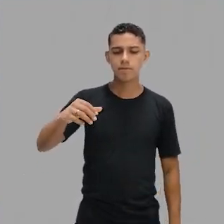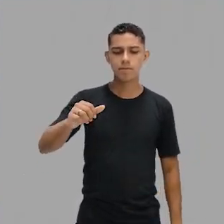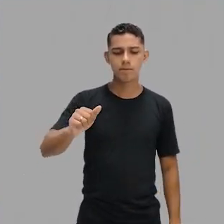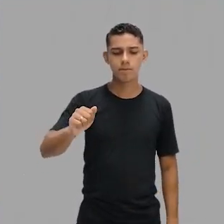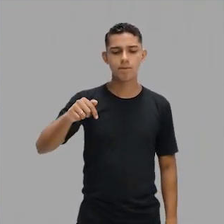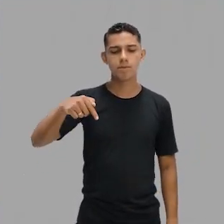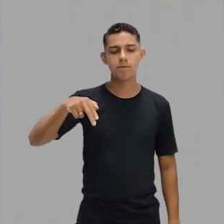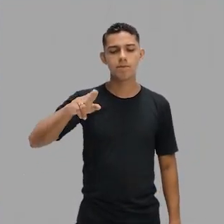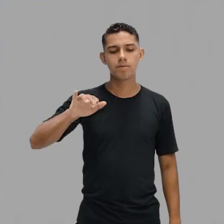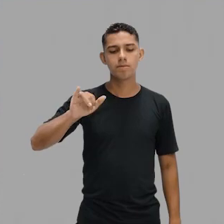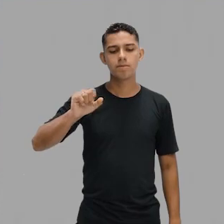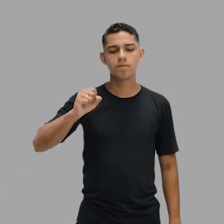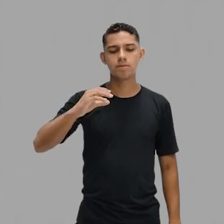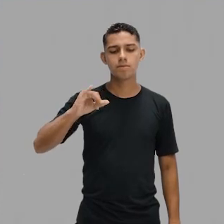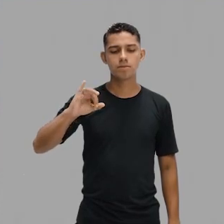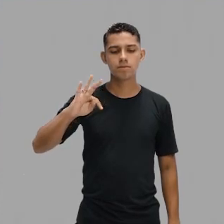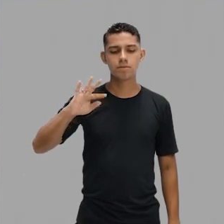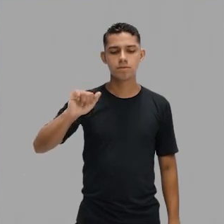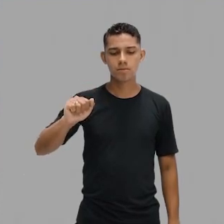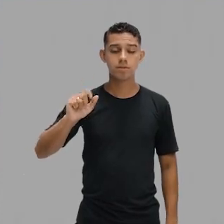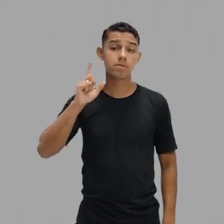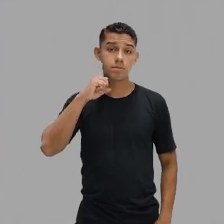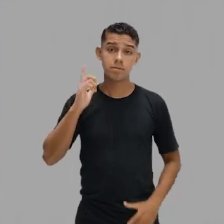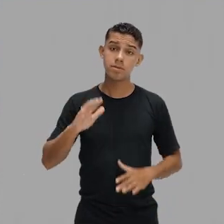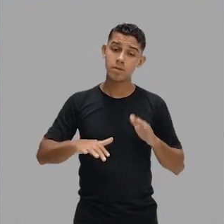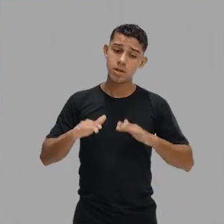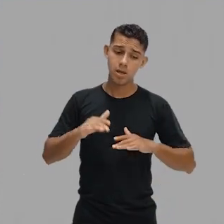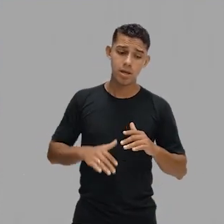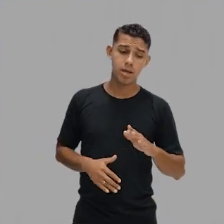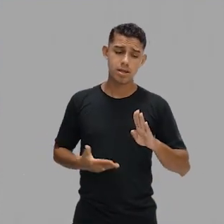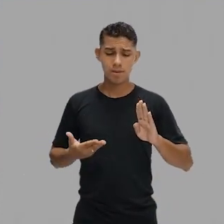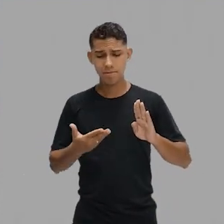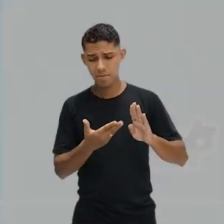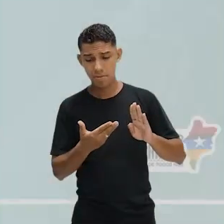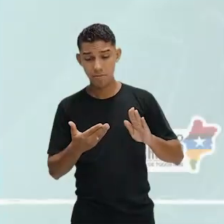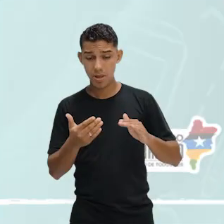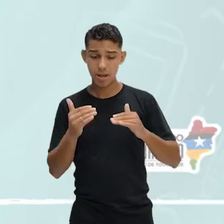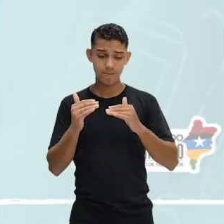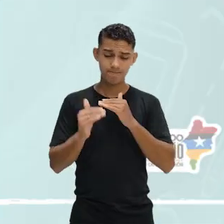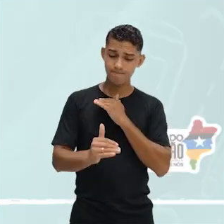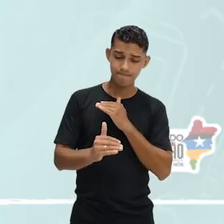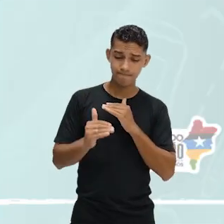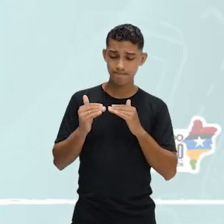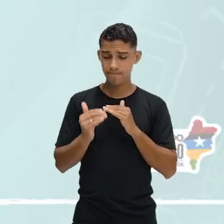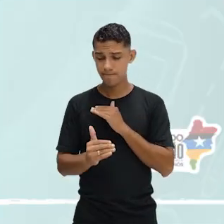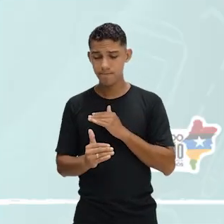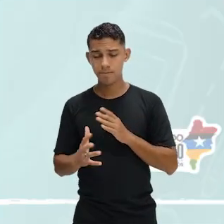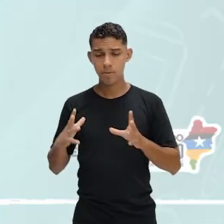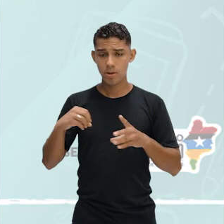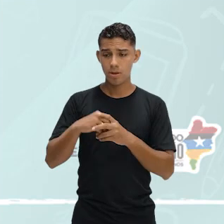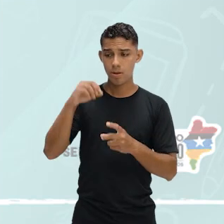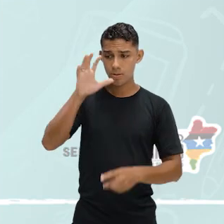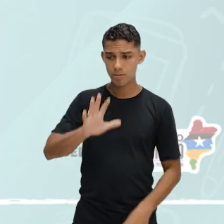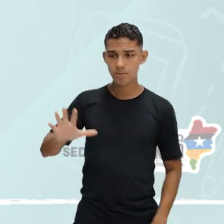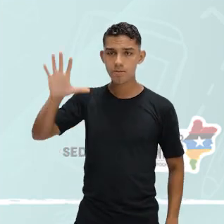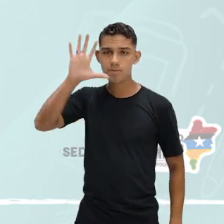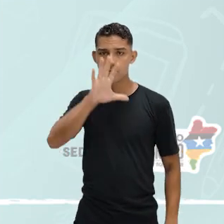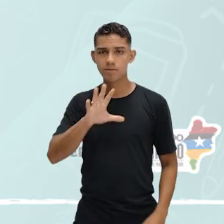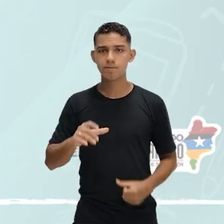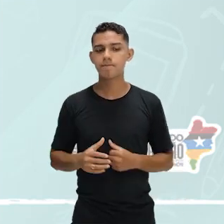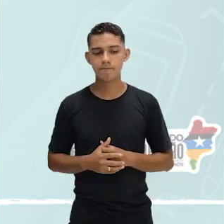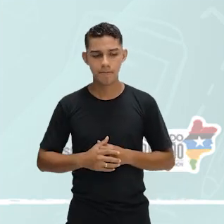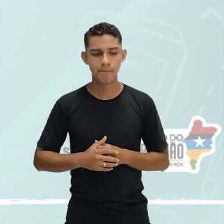A letra B destoa um pouco, ou até bastante, até muito, daquele sentido geral da coisa.